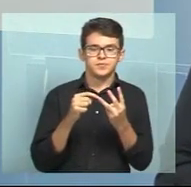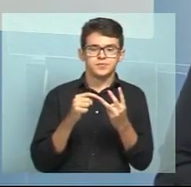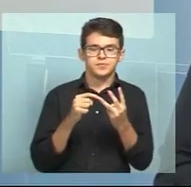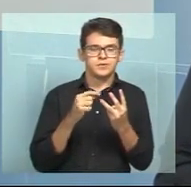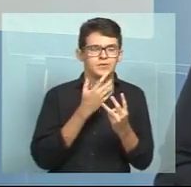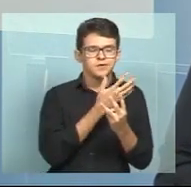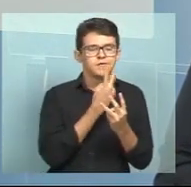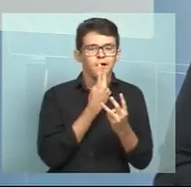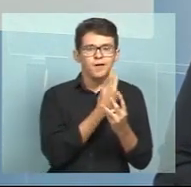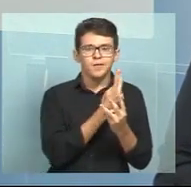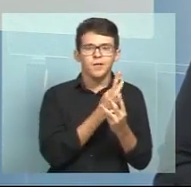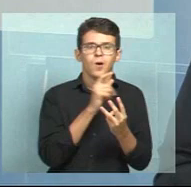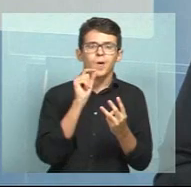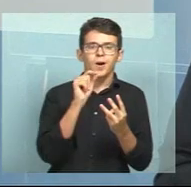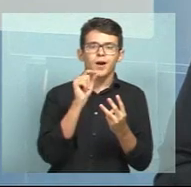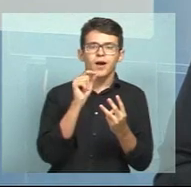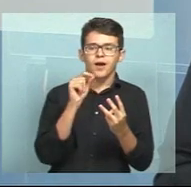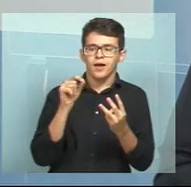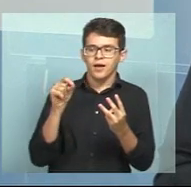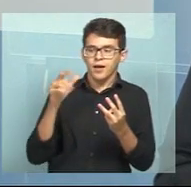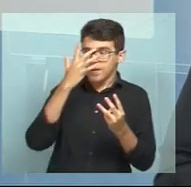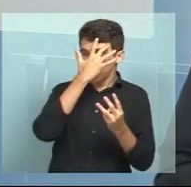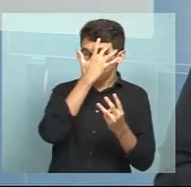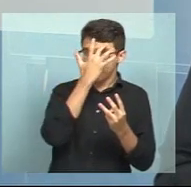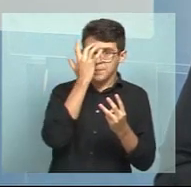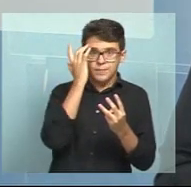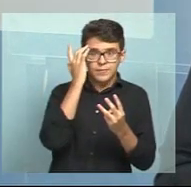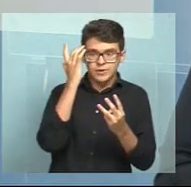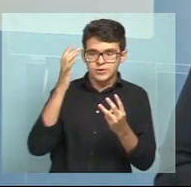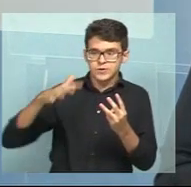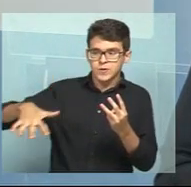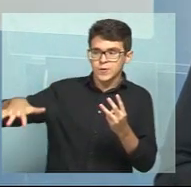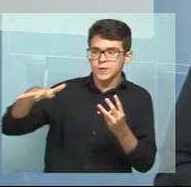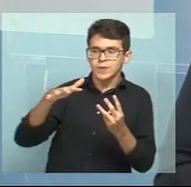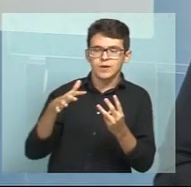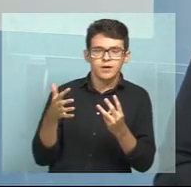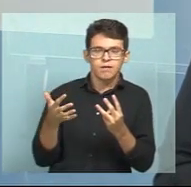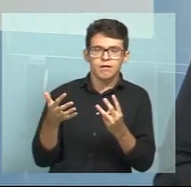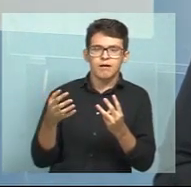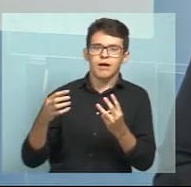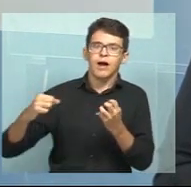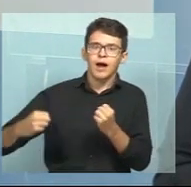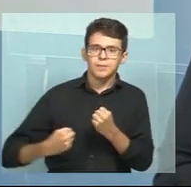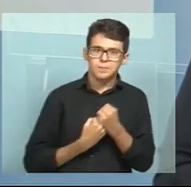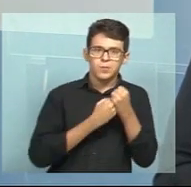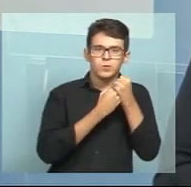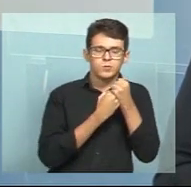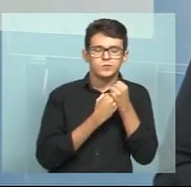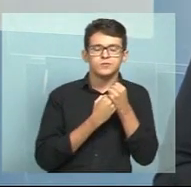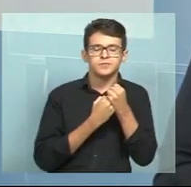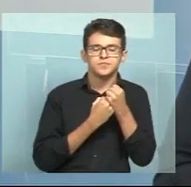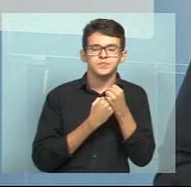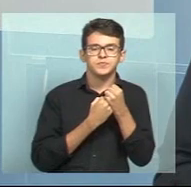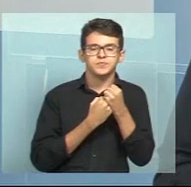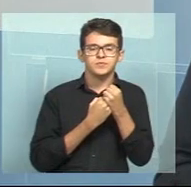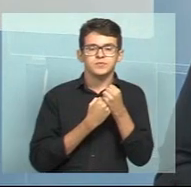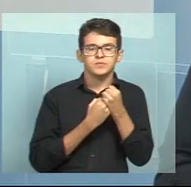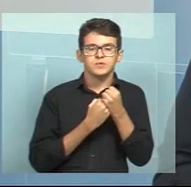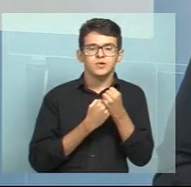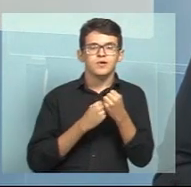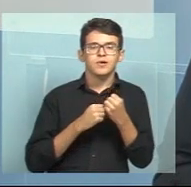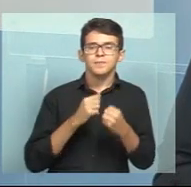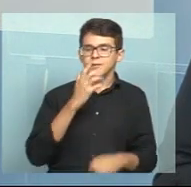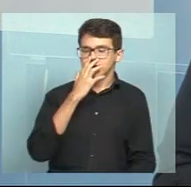o Luiz falou muito bem, a população brasileira menos esclarecida para se